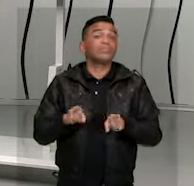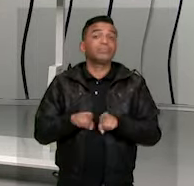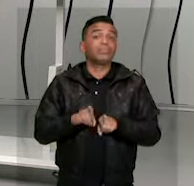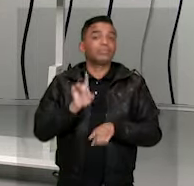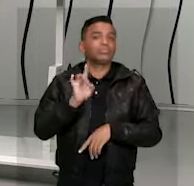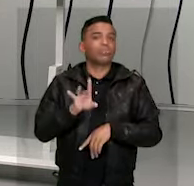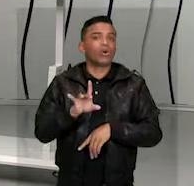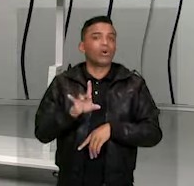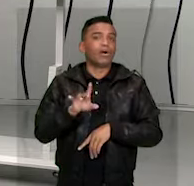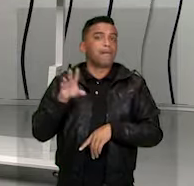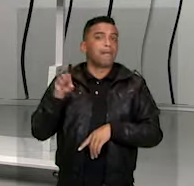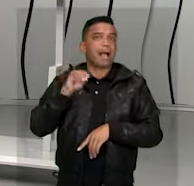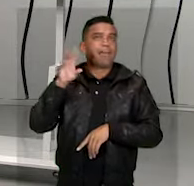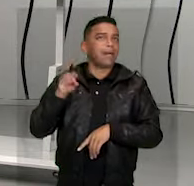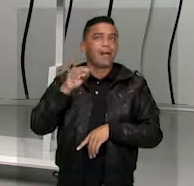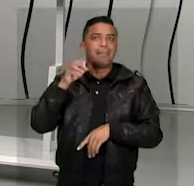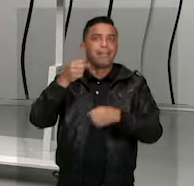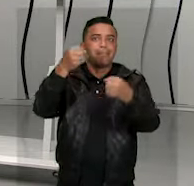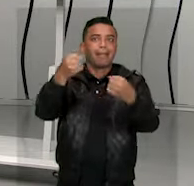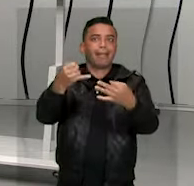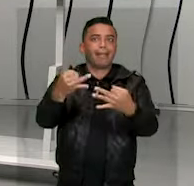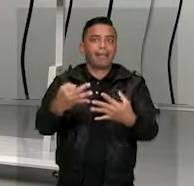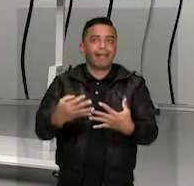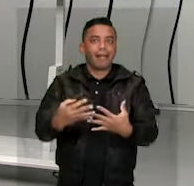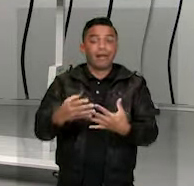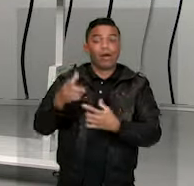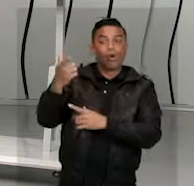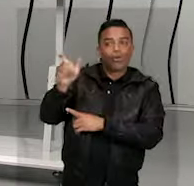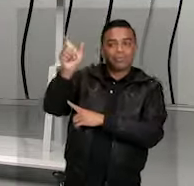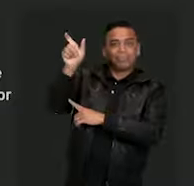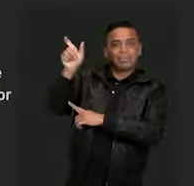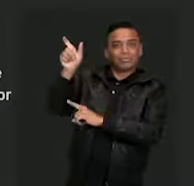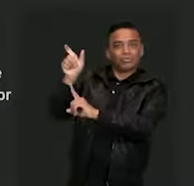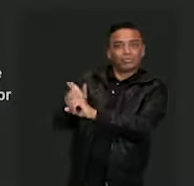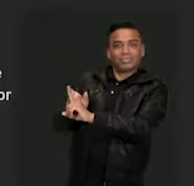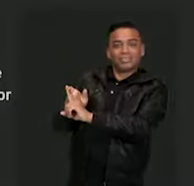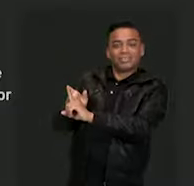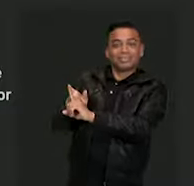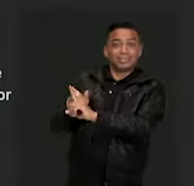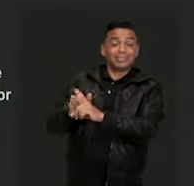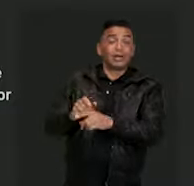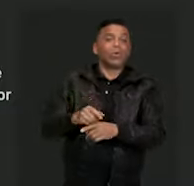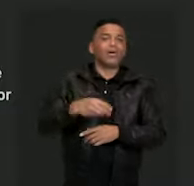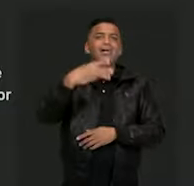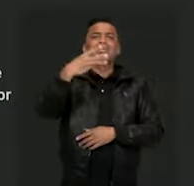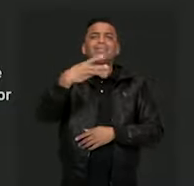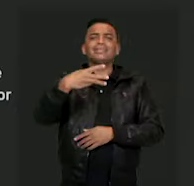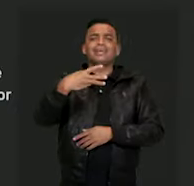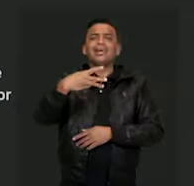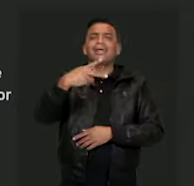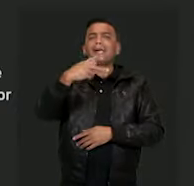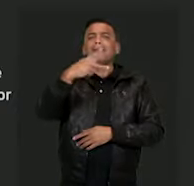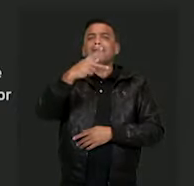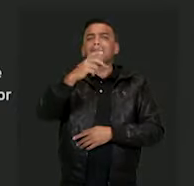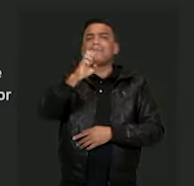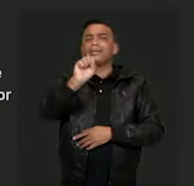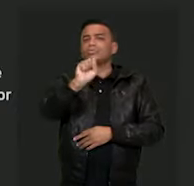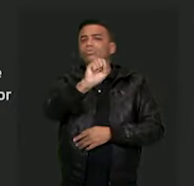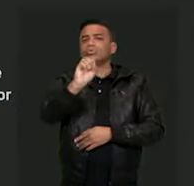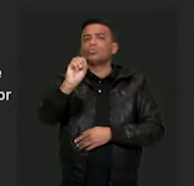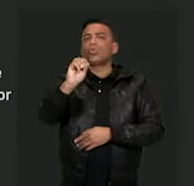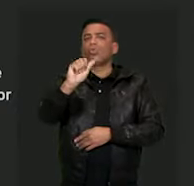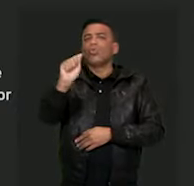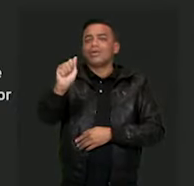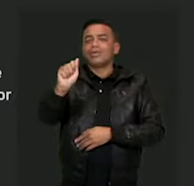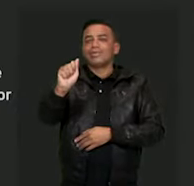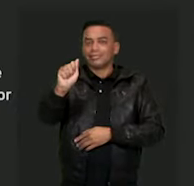que fala. Então, ele vai falar do outro. A gente chama o outro de terceira pessoa. O alfaiate é uma terceira